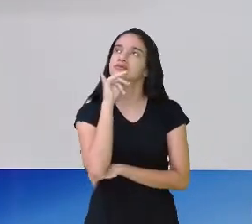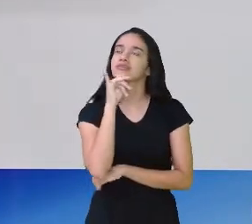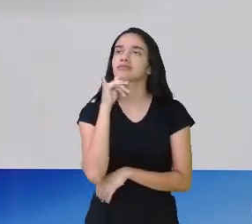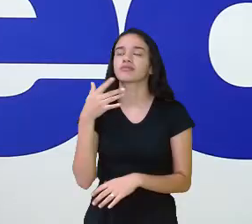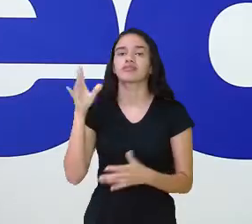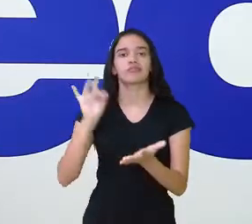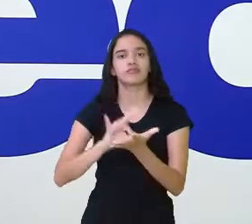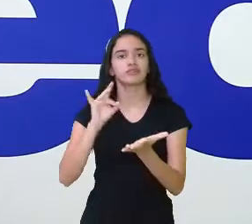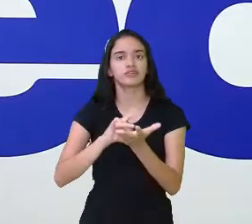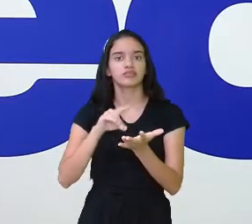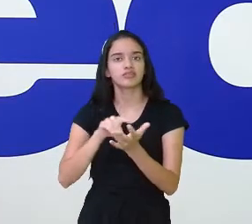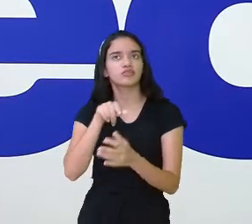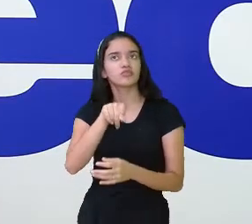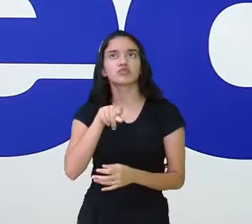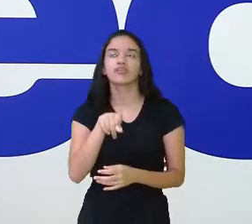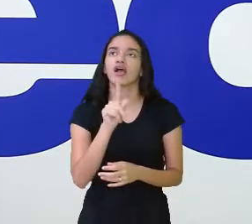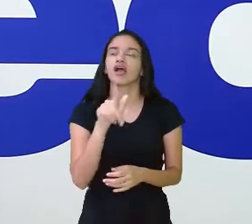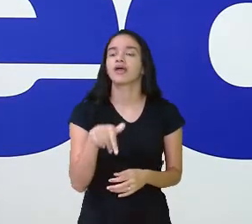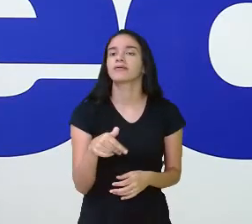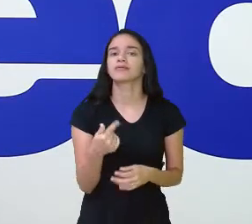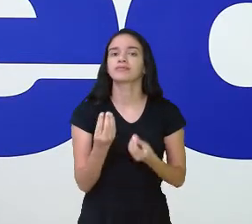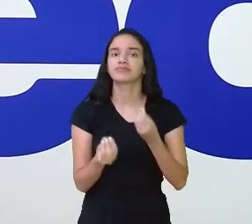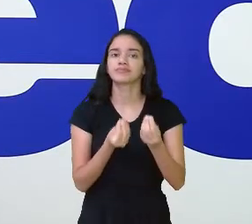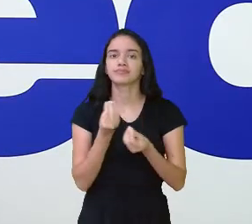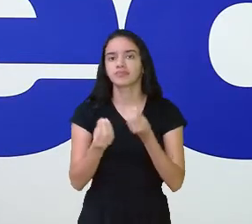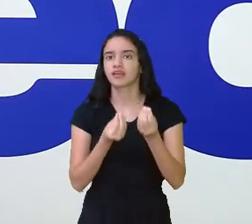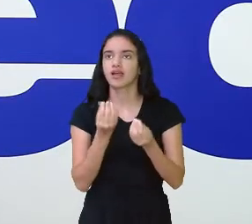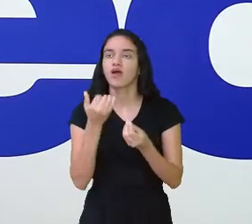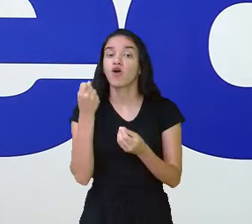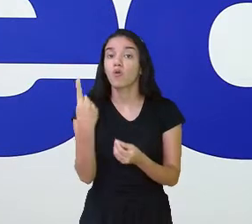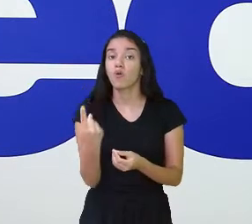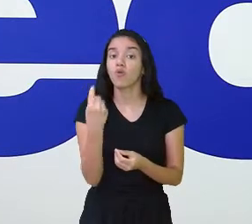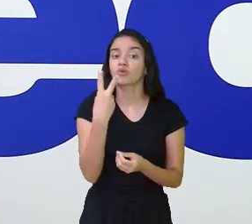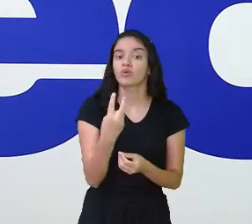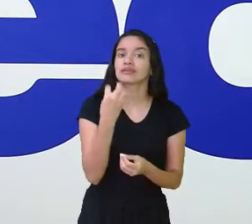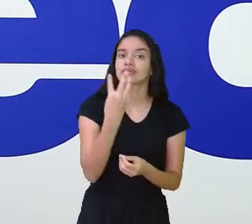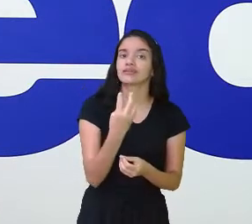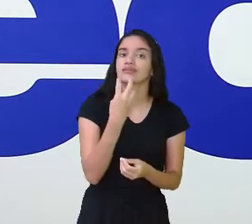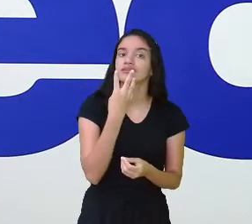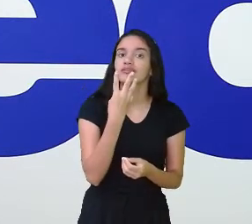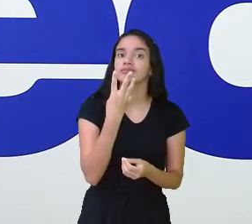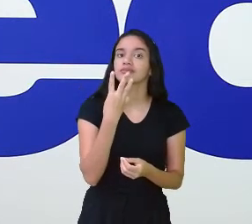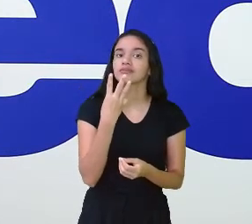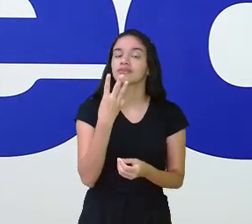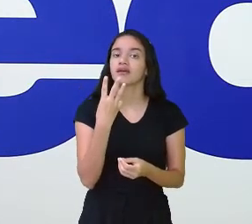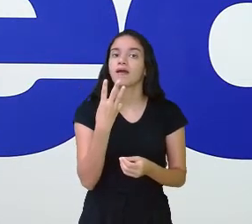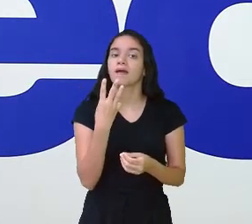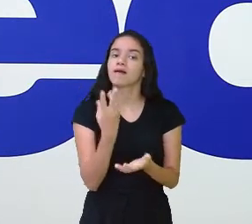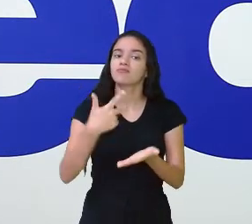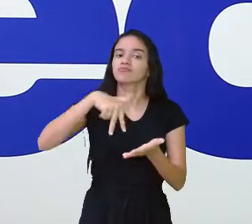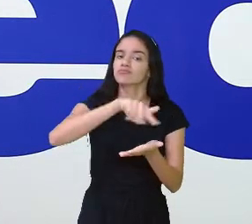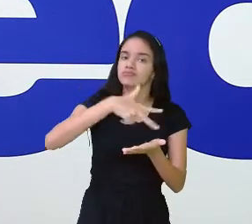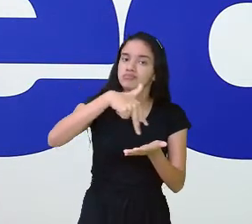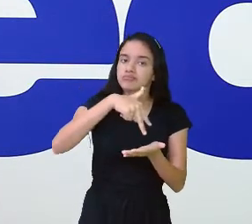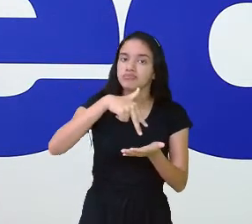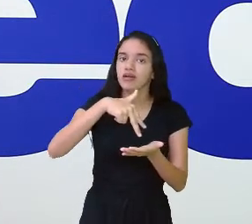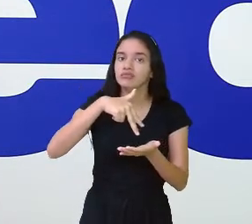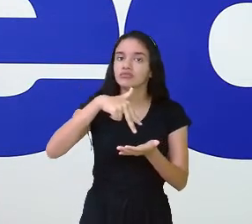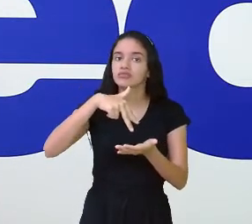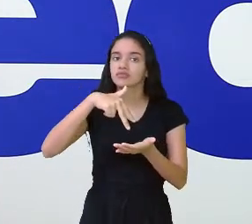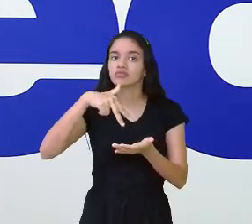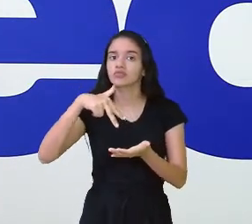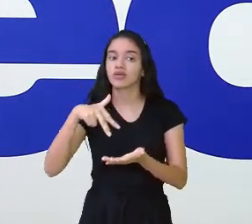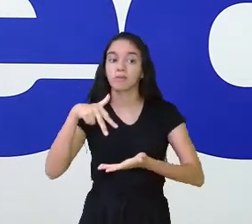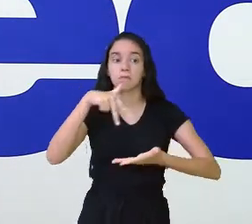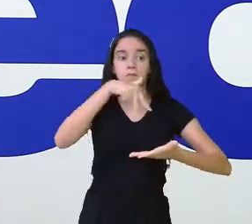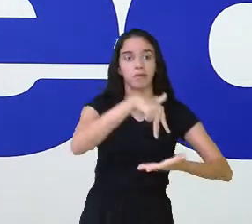na verdade você vai... você conta 1, 2, 3 passos e você vai ter que ir para o lado. Então,